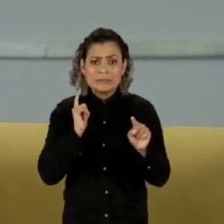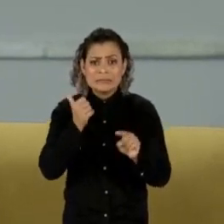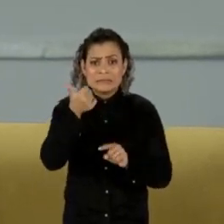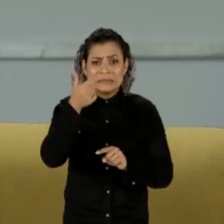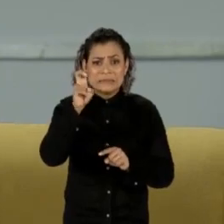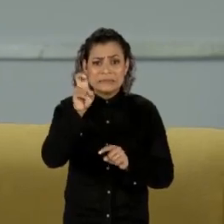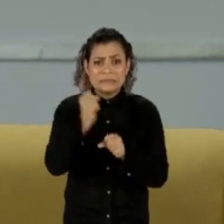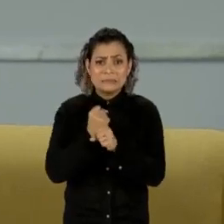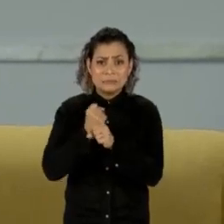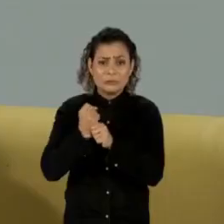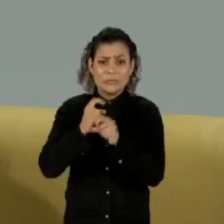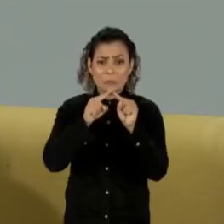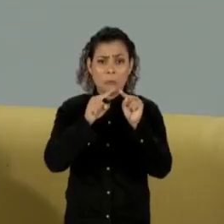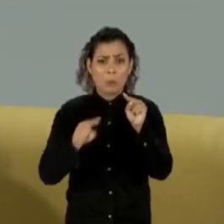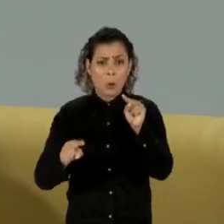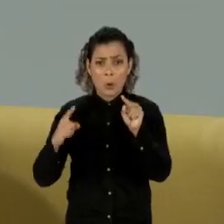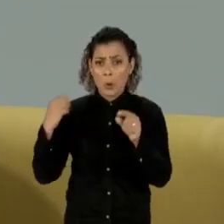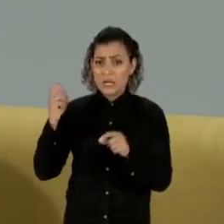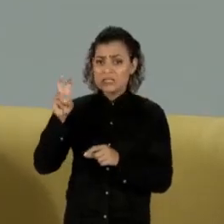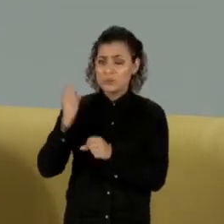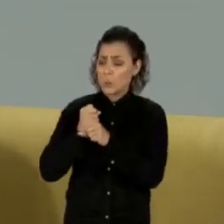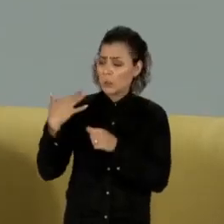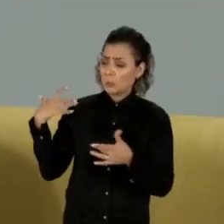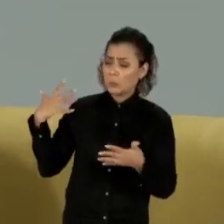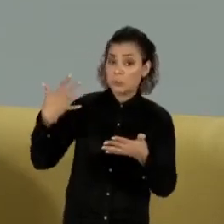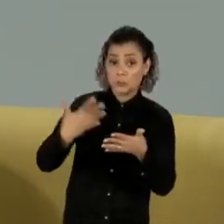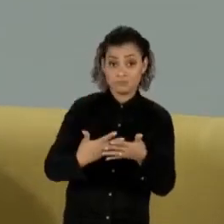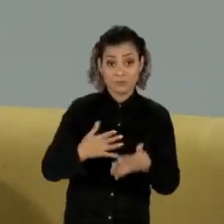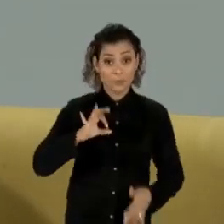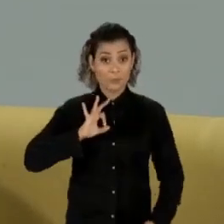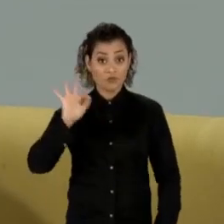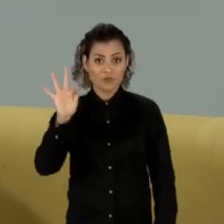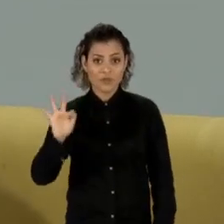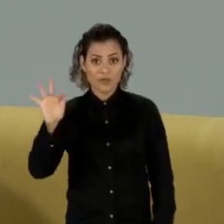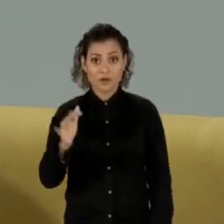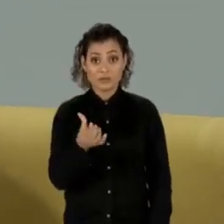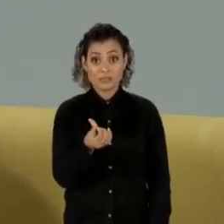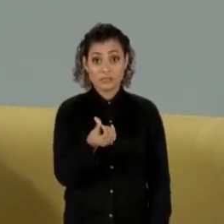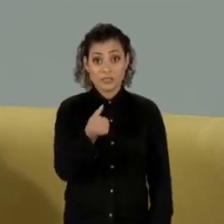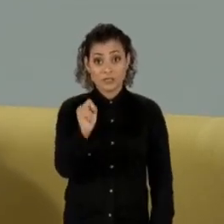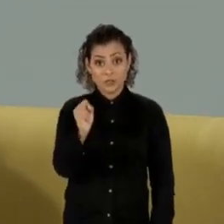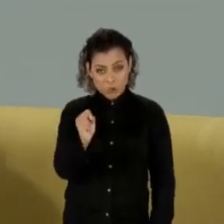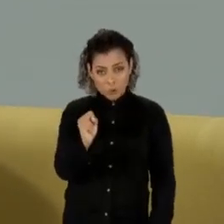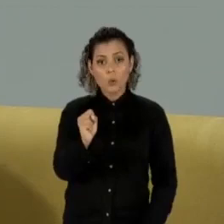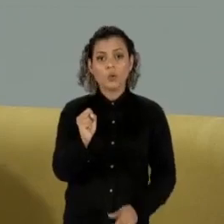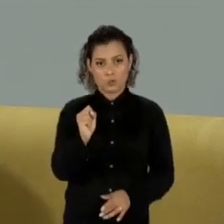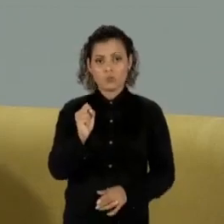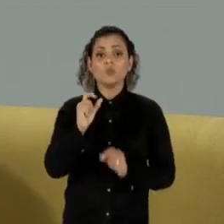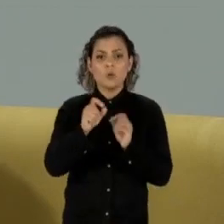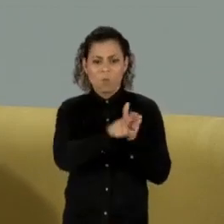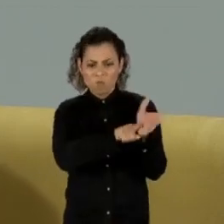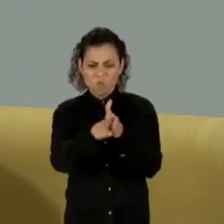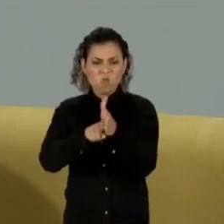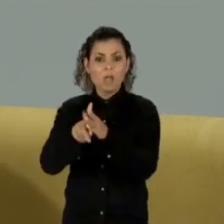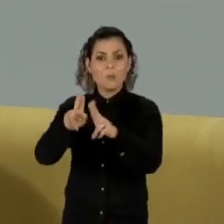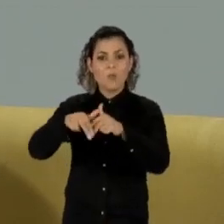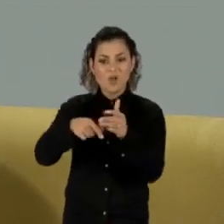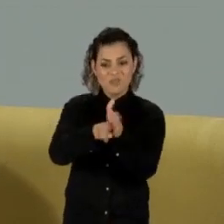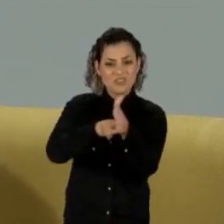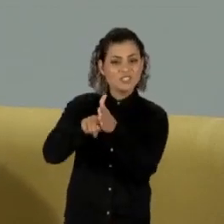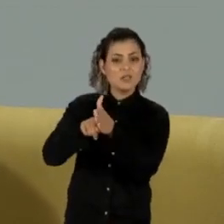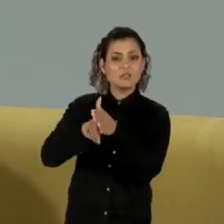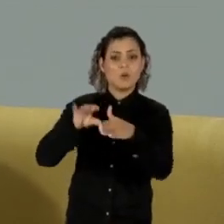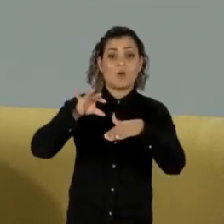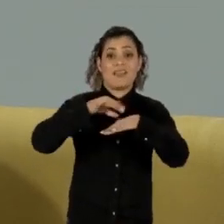por cento em cinco anos a polícia federal cumpre 68 mandados em nova fase da operação carne é fraca quanto a